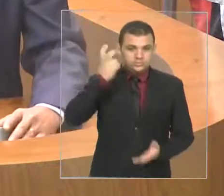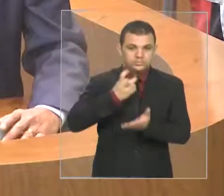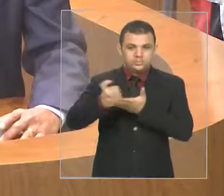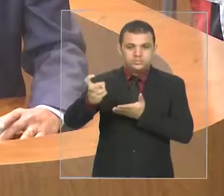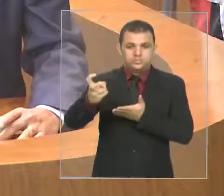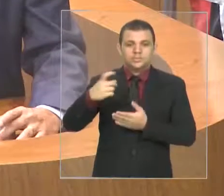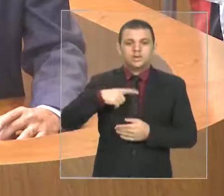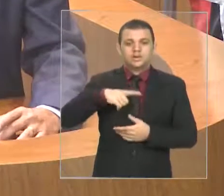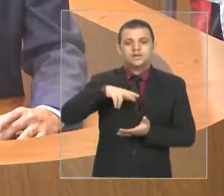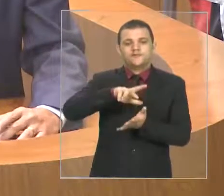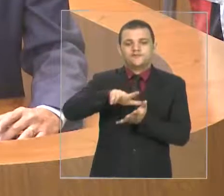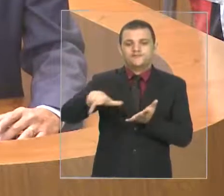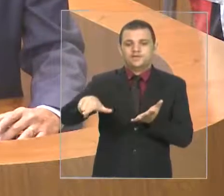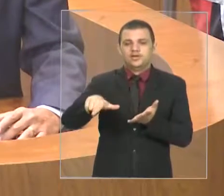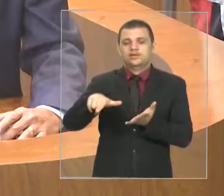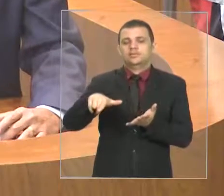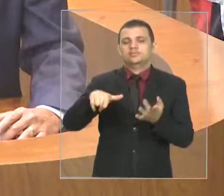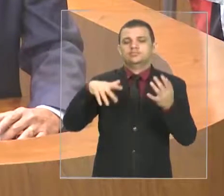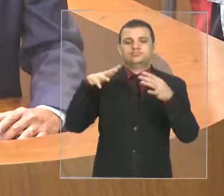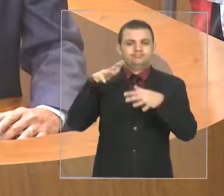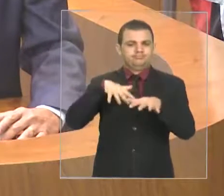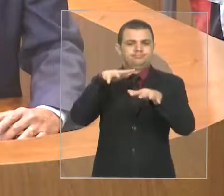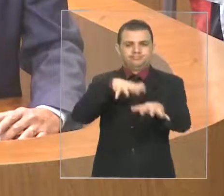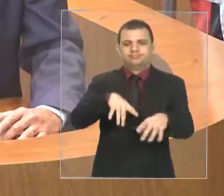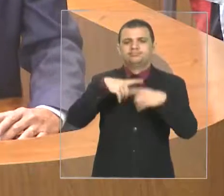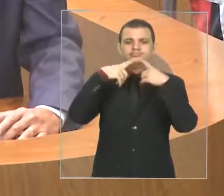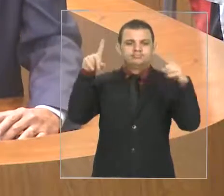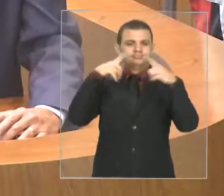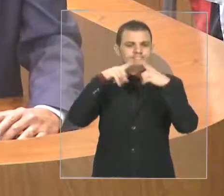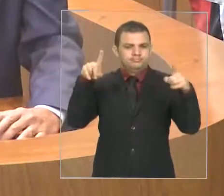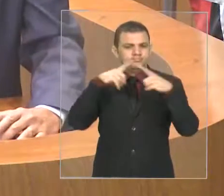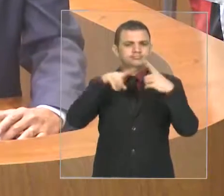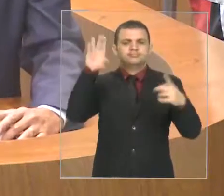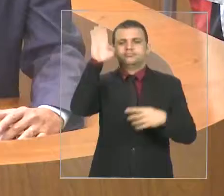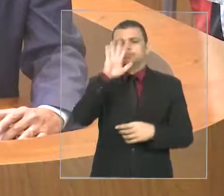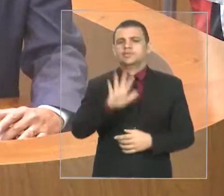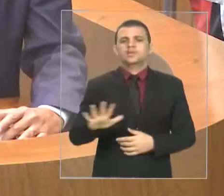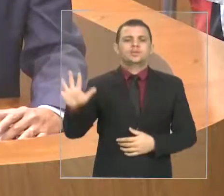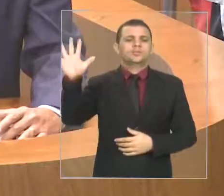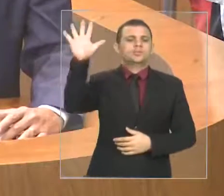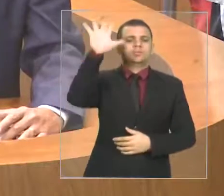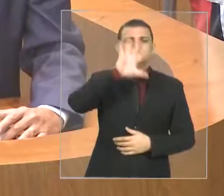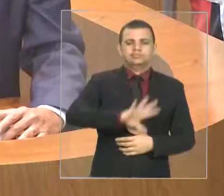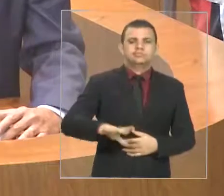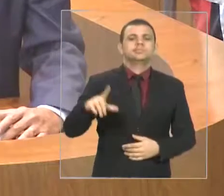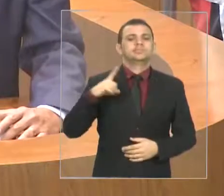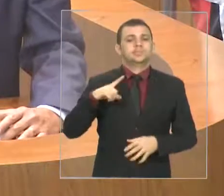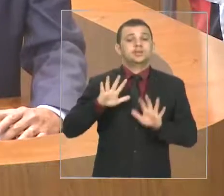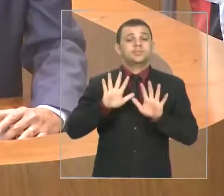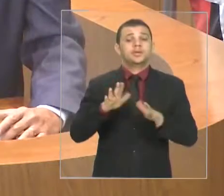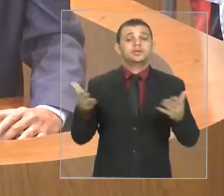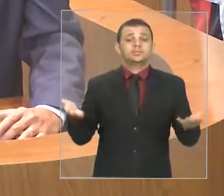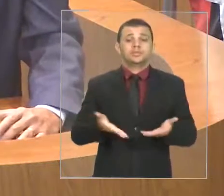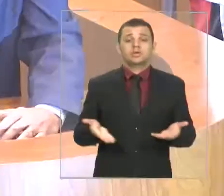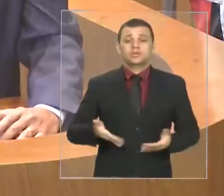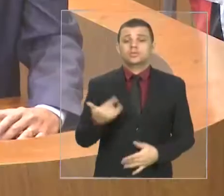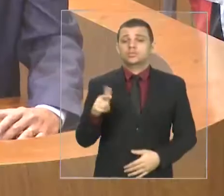várias manifestações aconteceram nas ruas em todo o Brasil. E hoje não acontece. Não